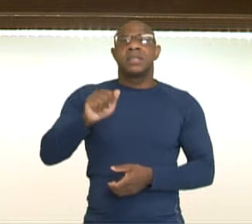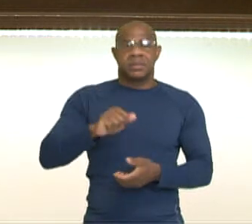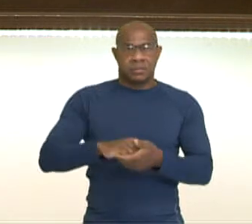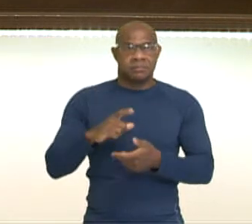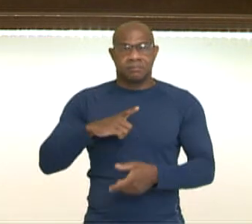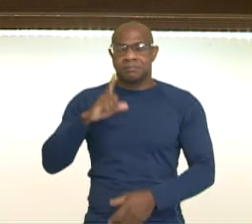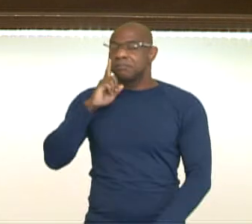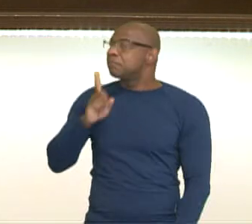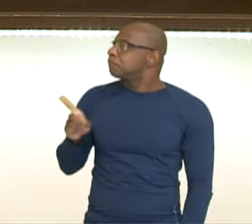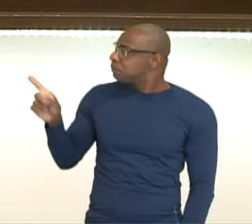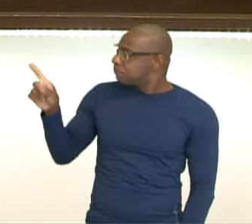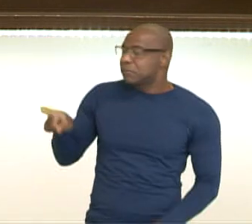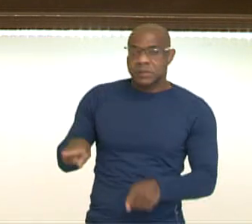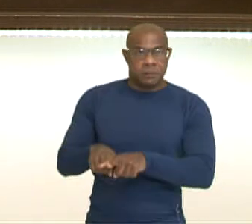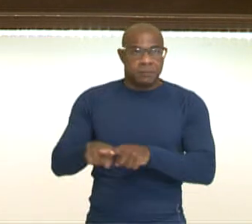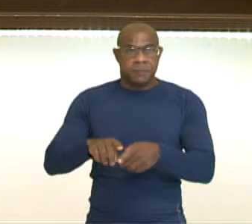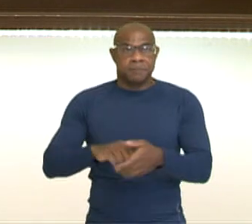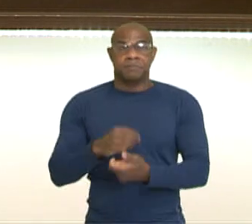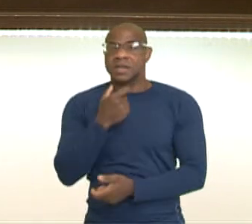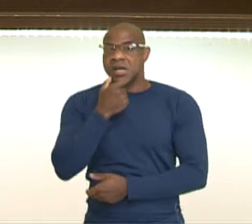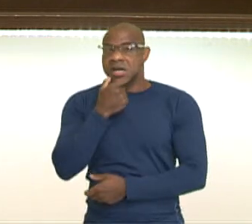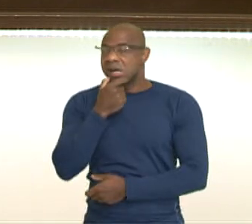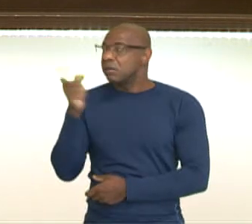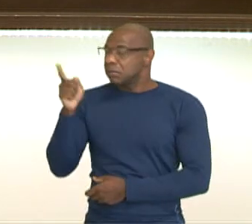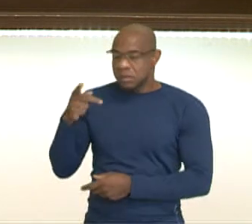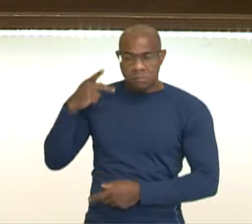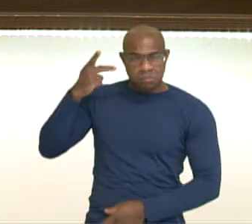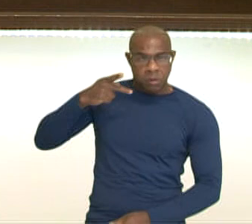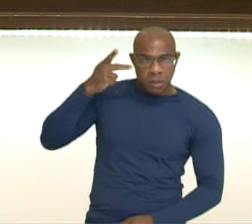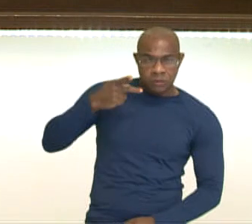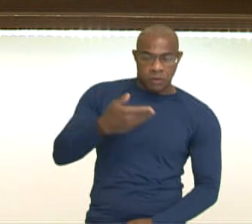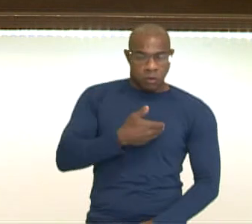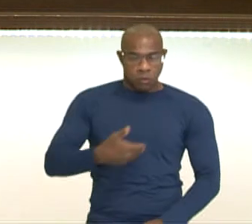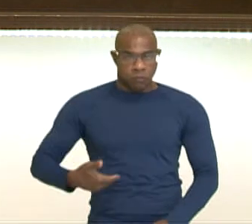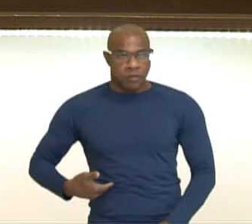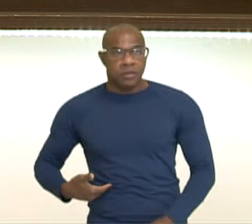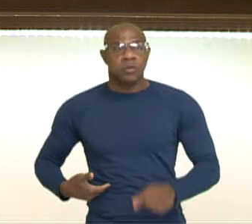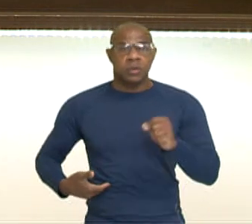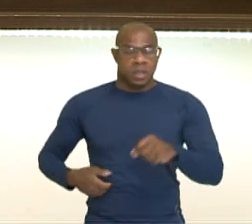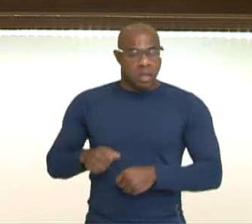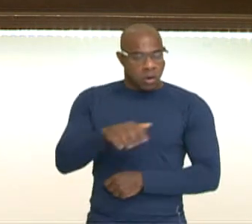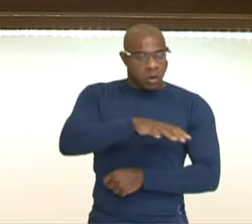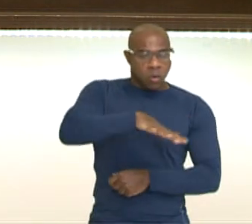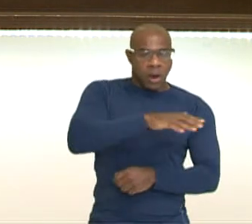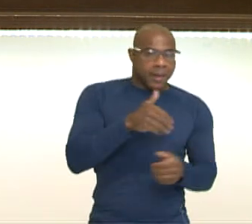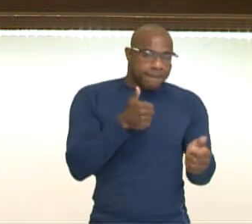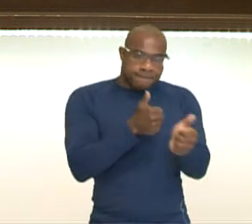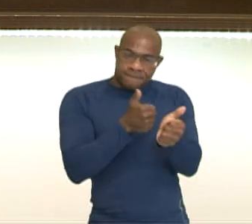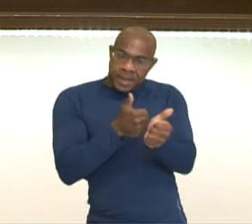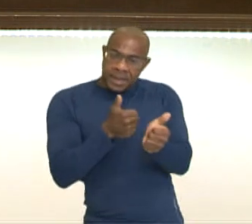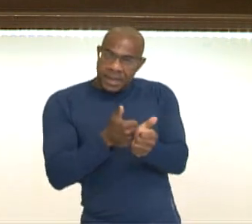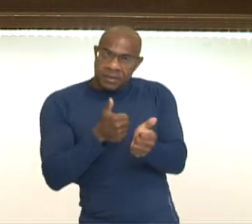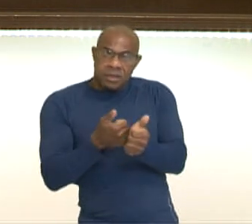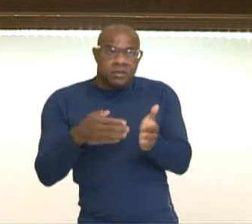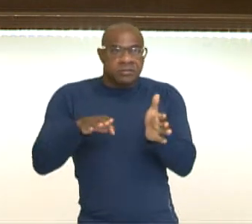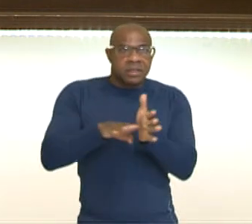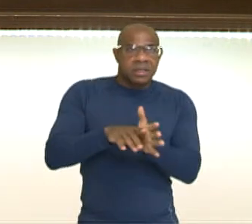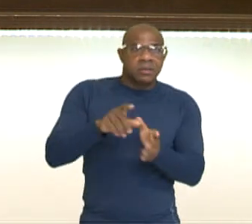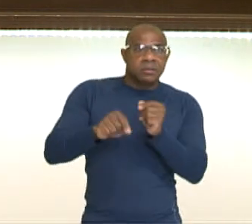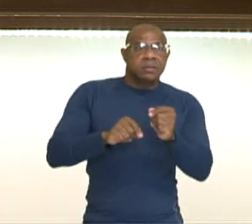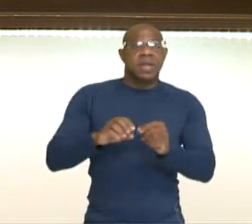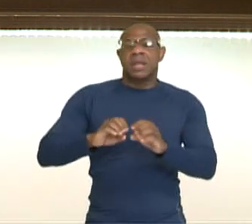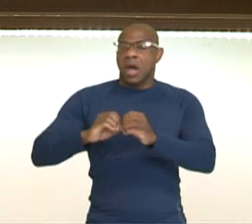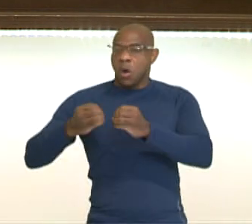estabelece a posse da Inglaterra em termos de política e governo em áreas vizinhas, chegando até na